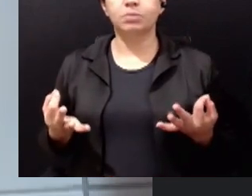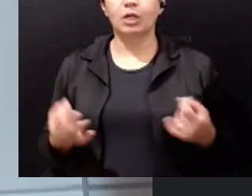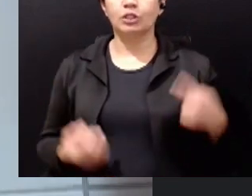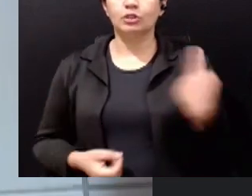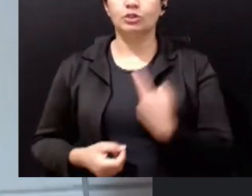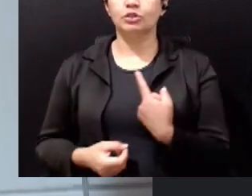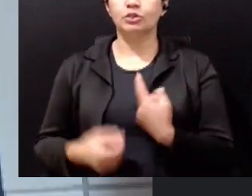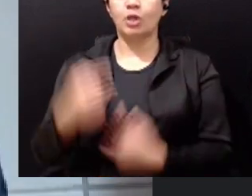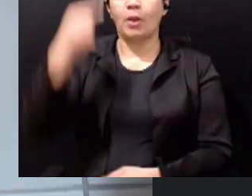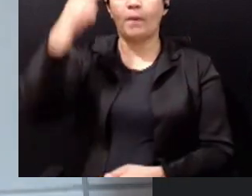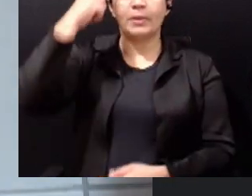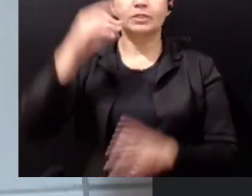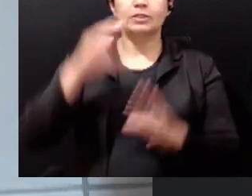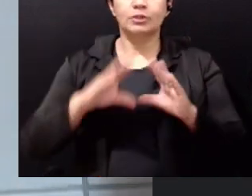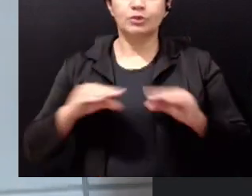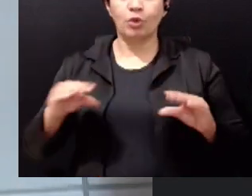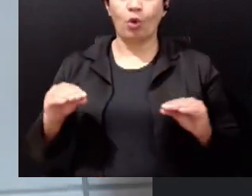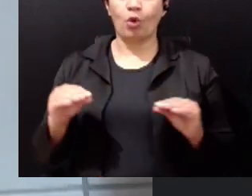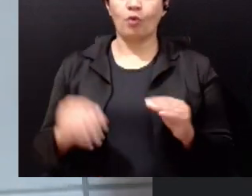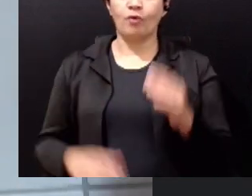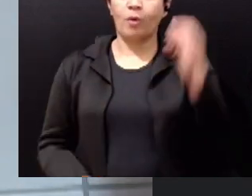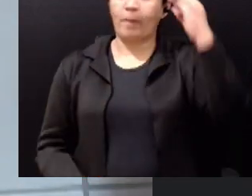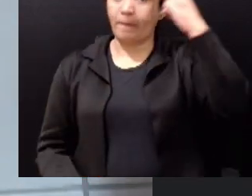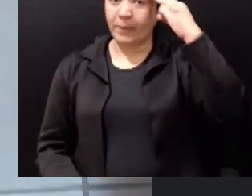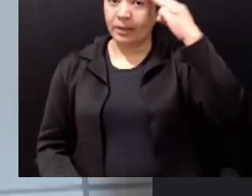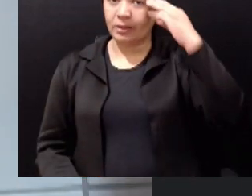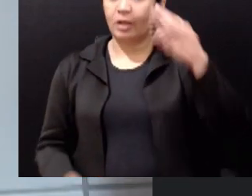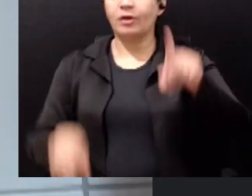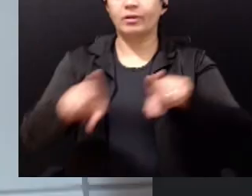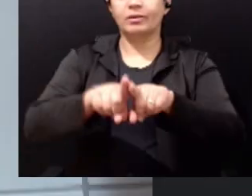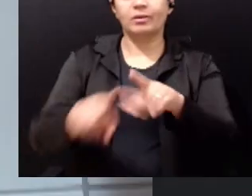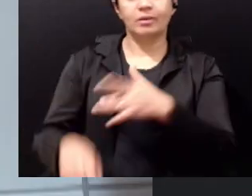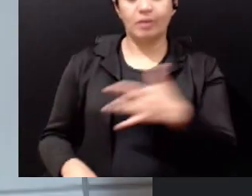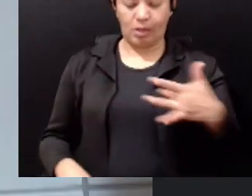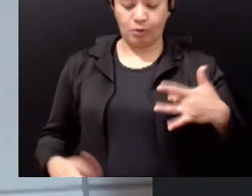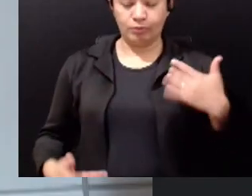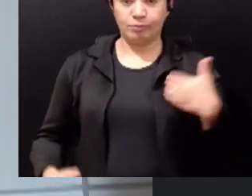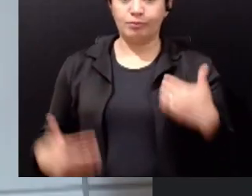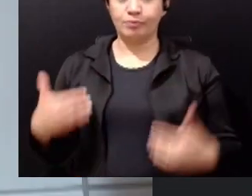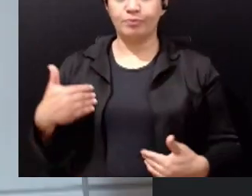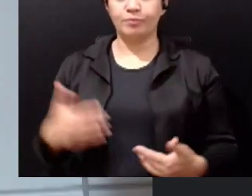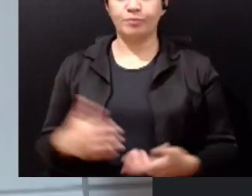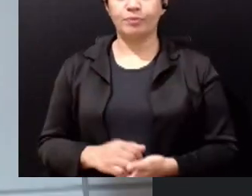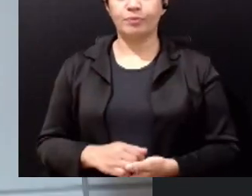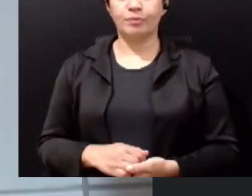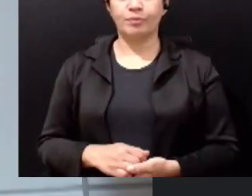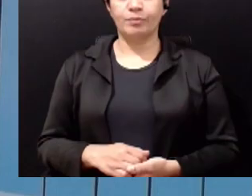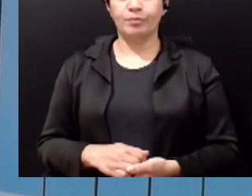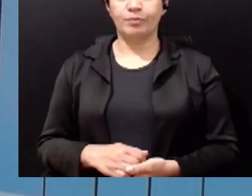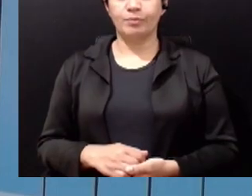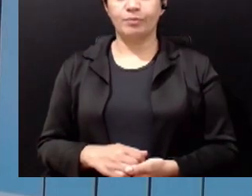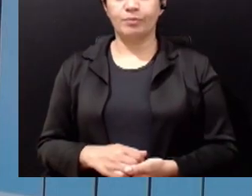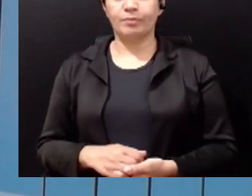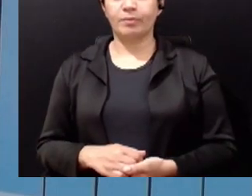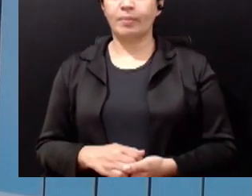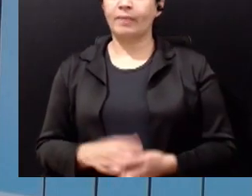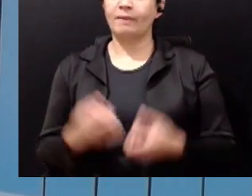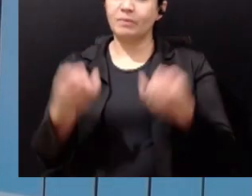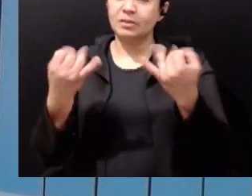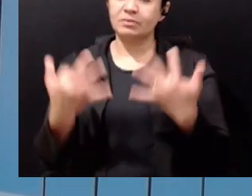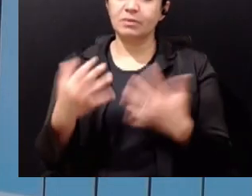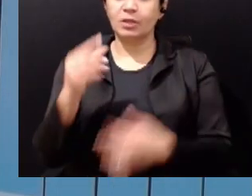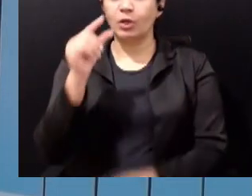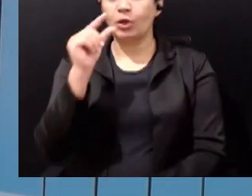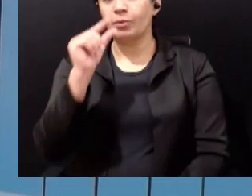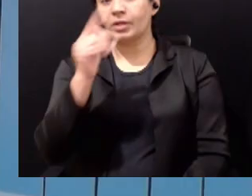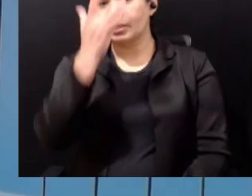tanto bem-estar mental quanto saúde física também. E, doutora, vamos falar um pouquinho, né, para o pessoal que está em